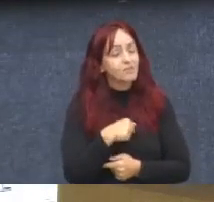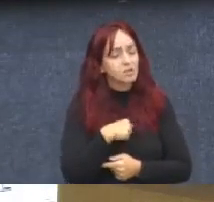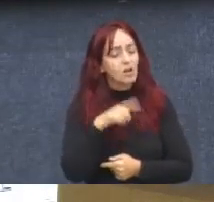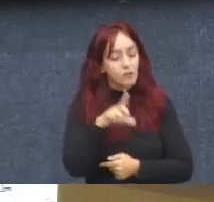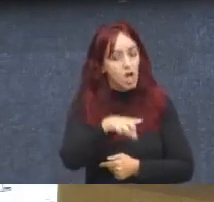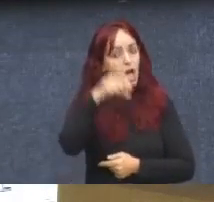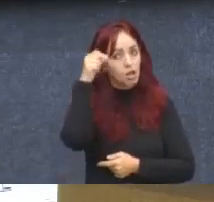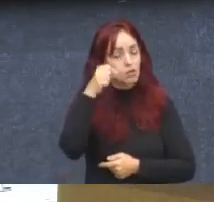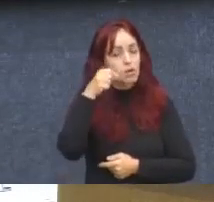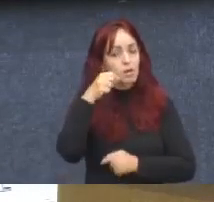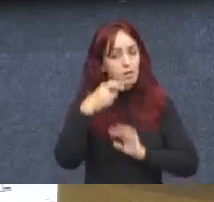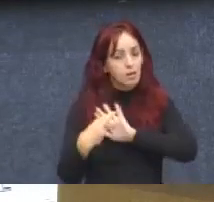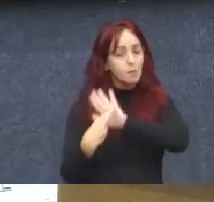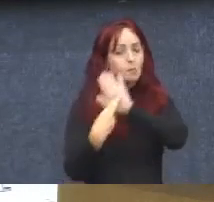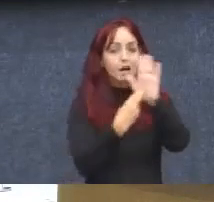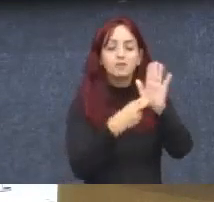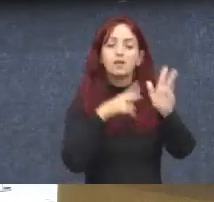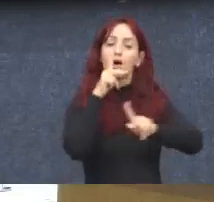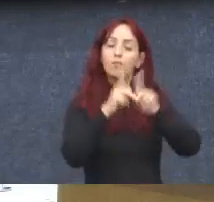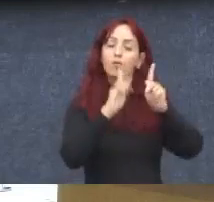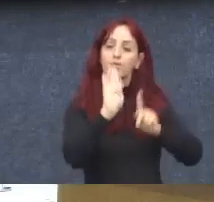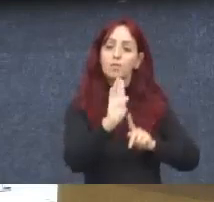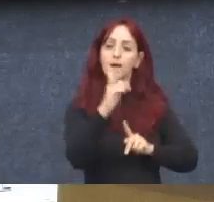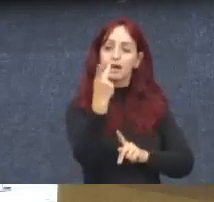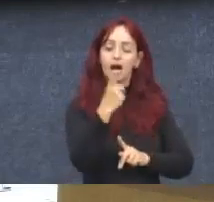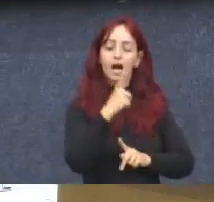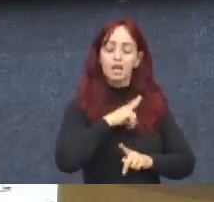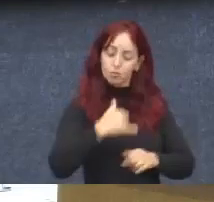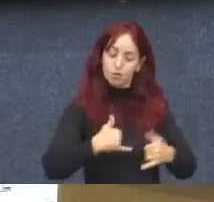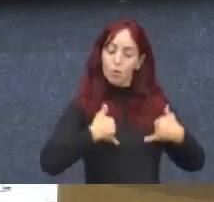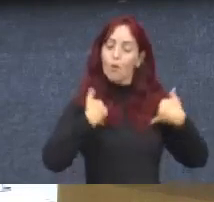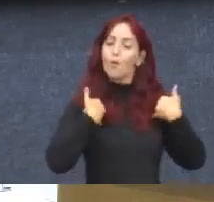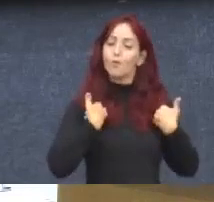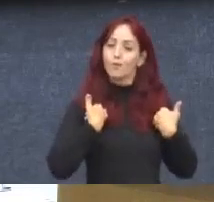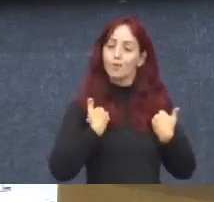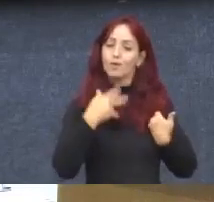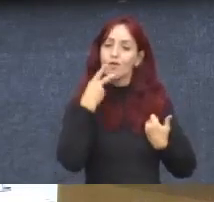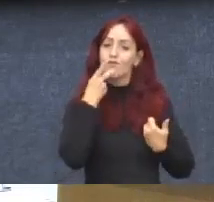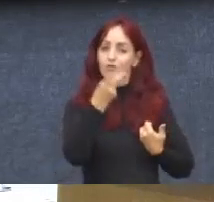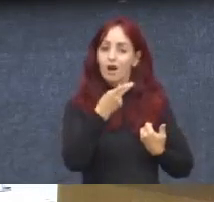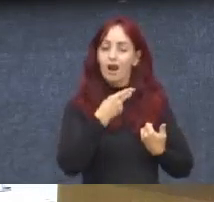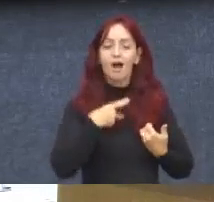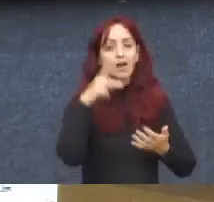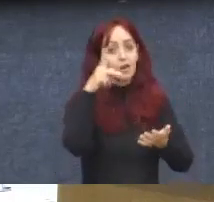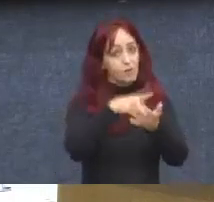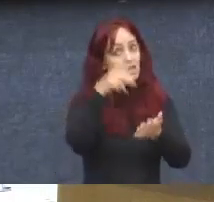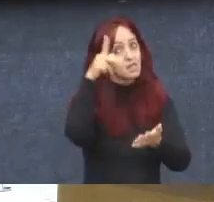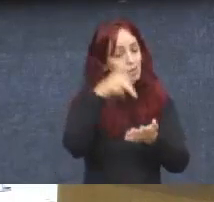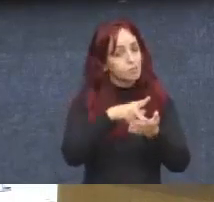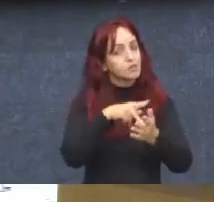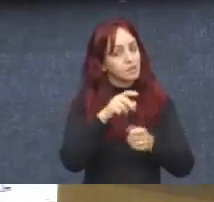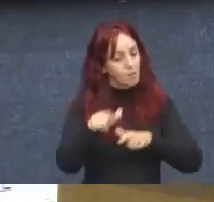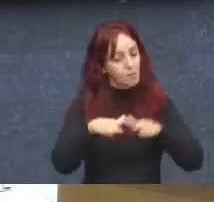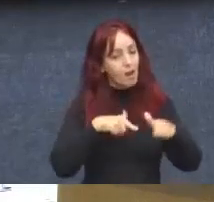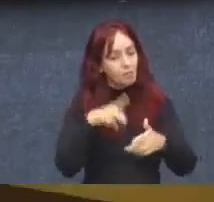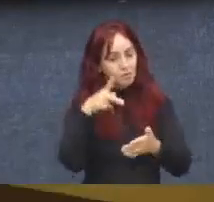para representar o povo de Belo Horizonte e eu tenho orgulho em dizer que o fazemos de verdade. Pois não, vereador Pedro?